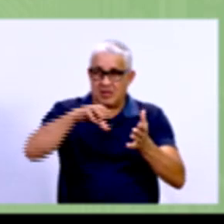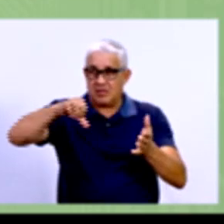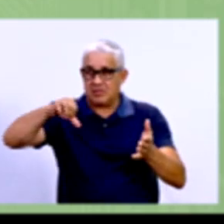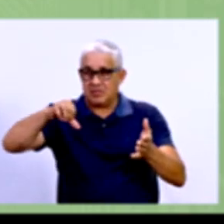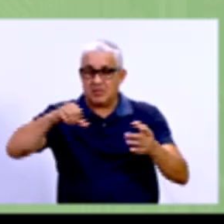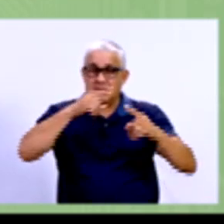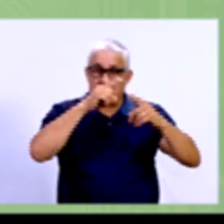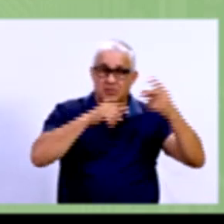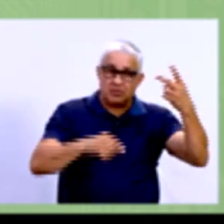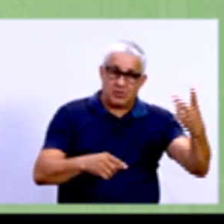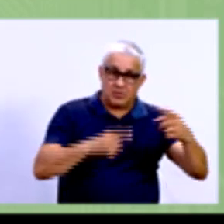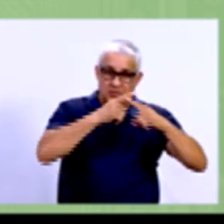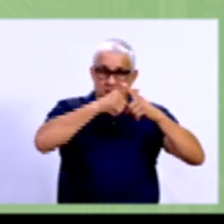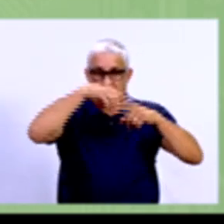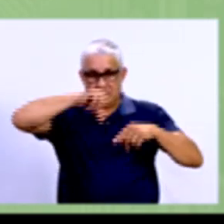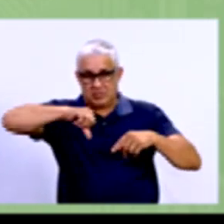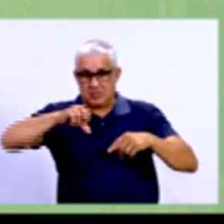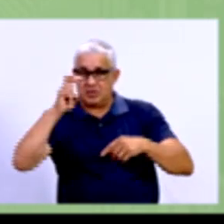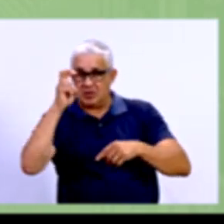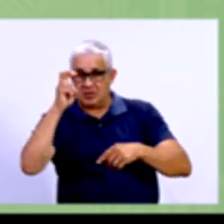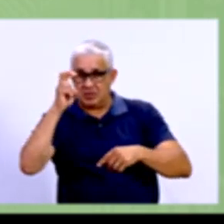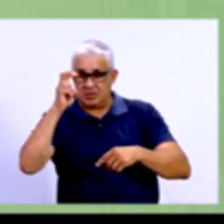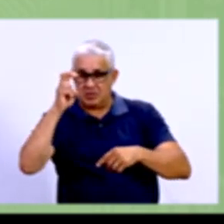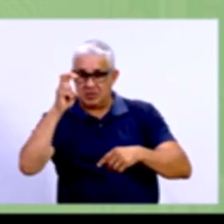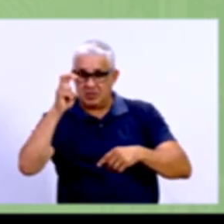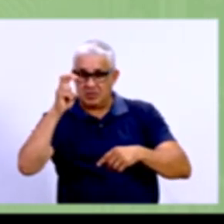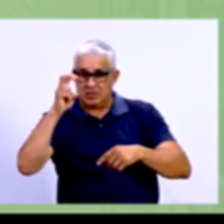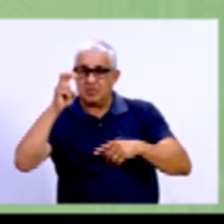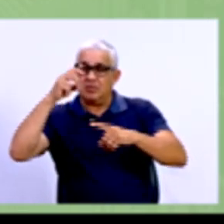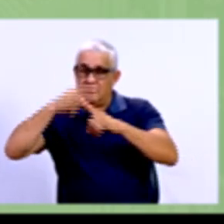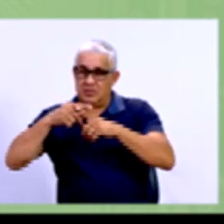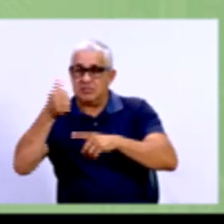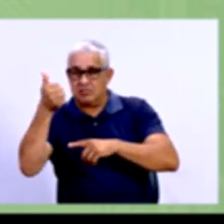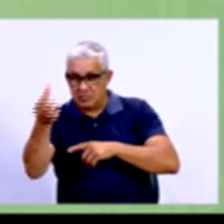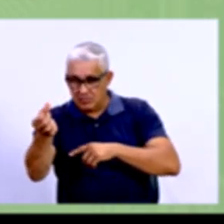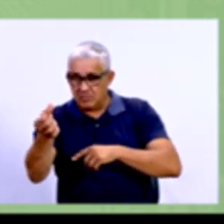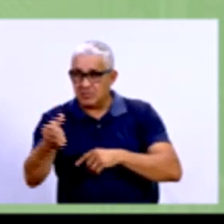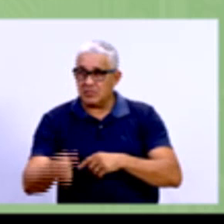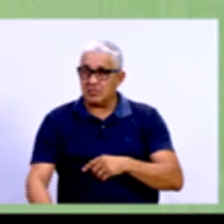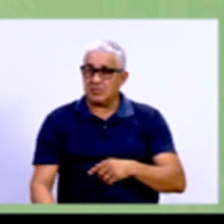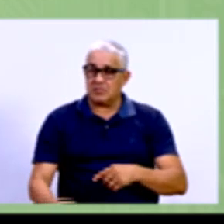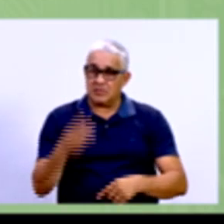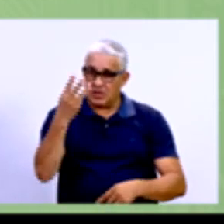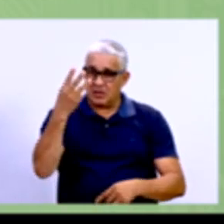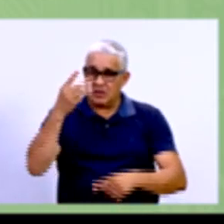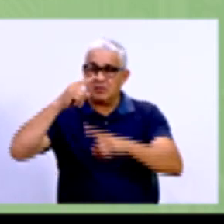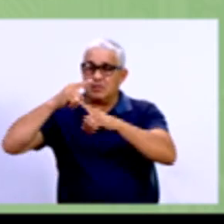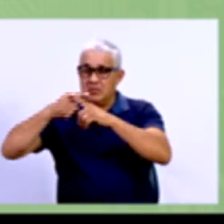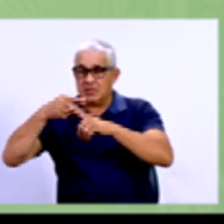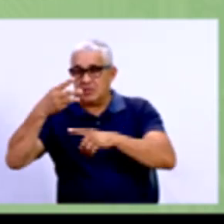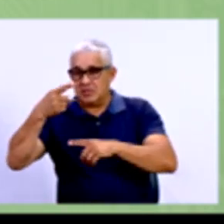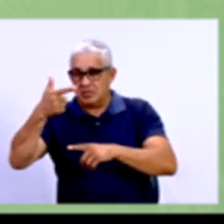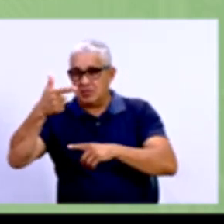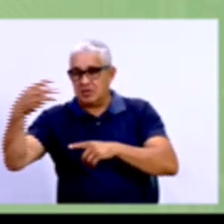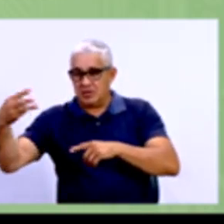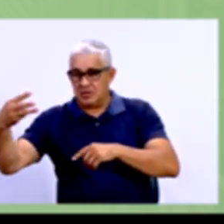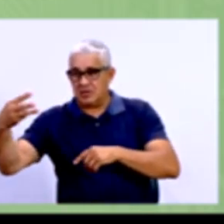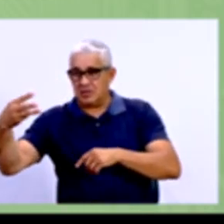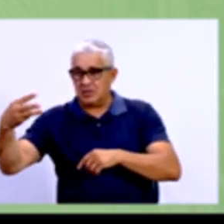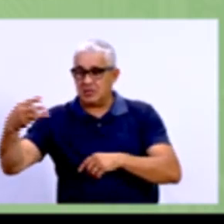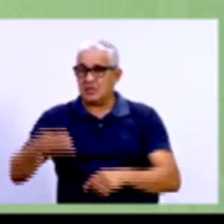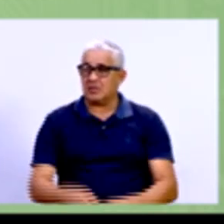vezes 9. 5 quilos a R$16. 5 vezes 16. E 3 quilos a R$23. 3